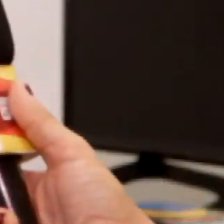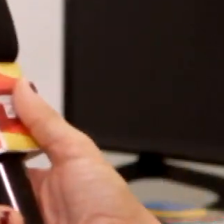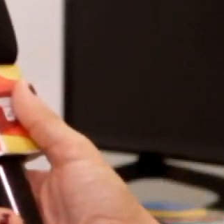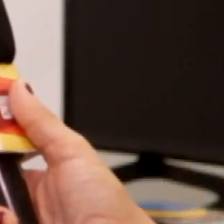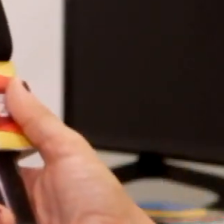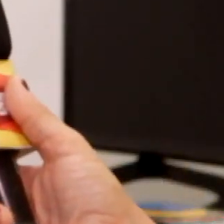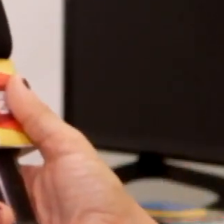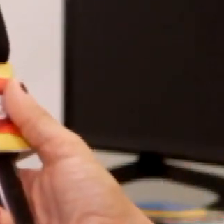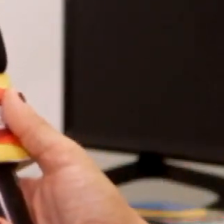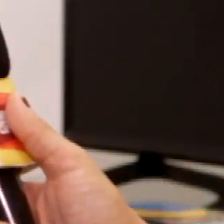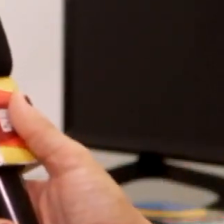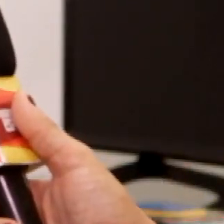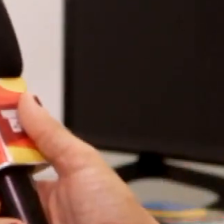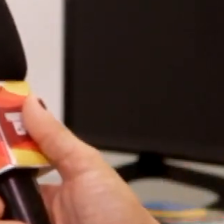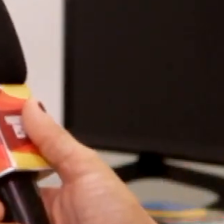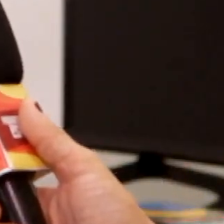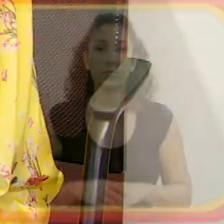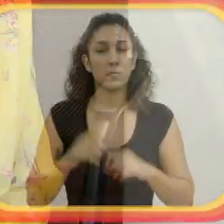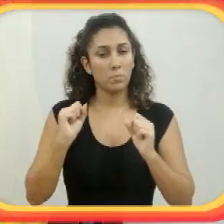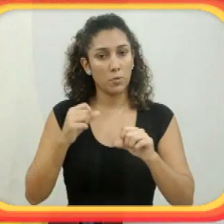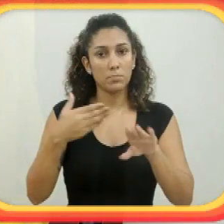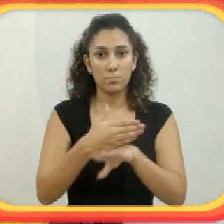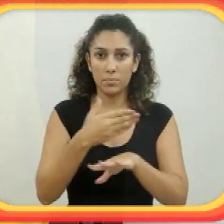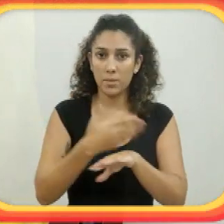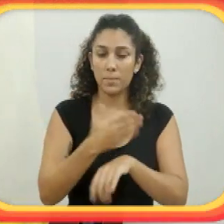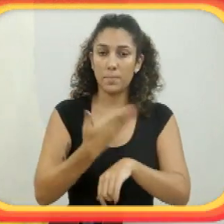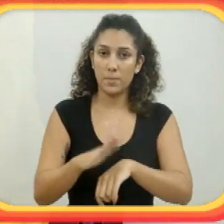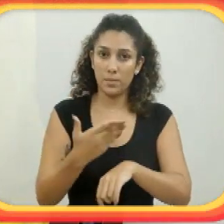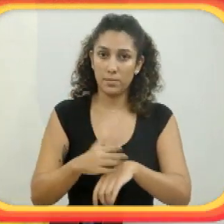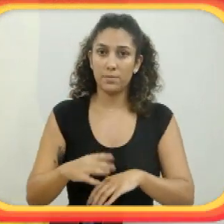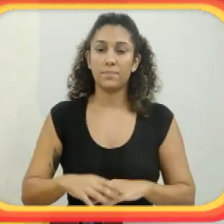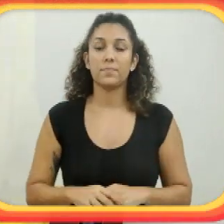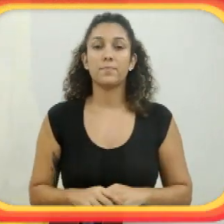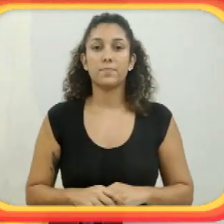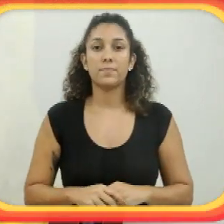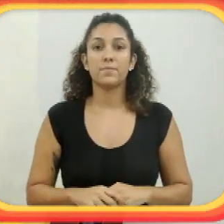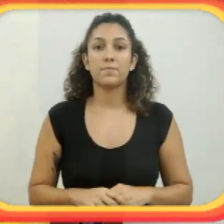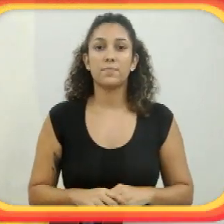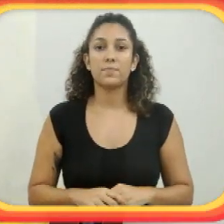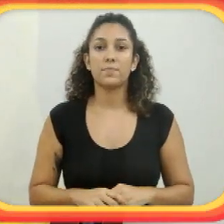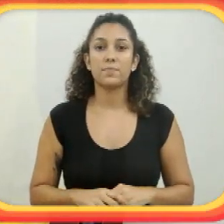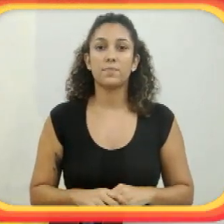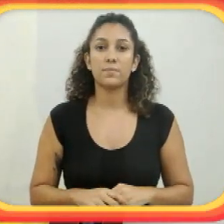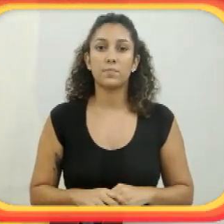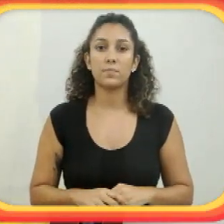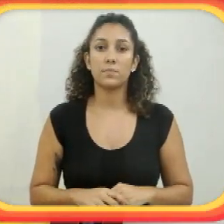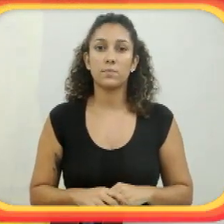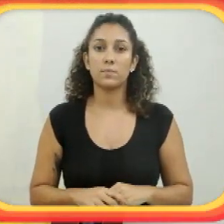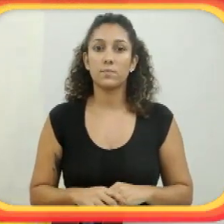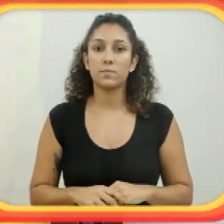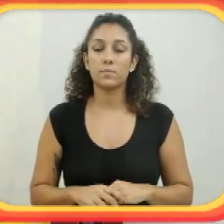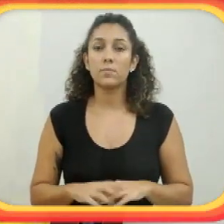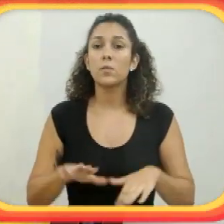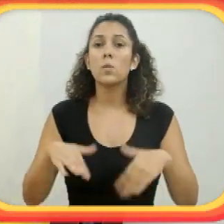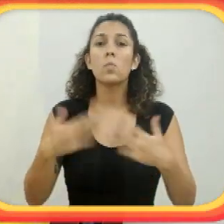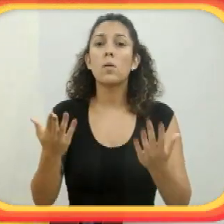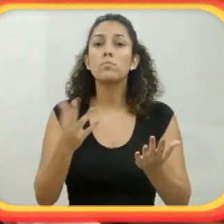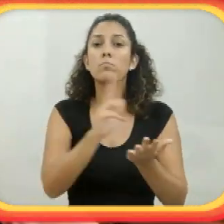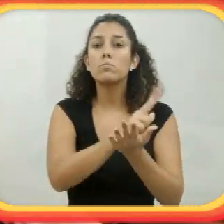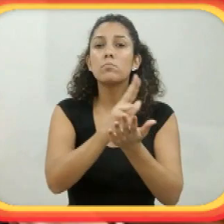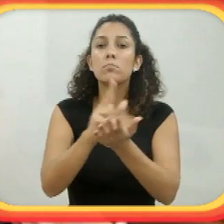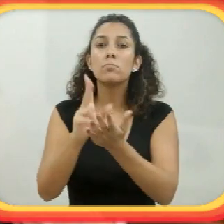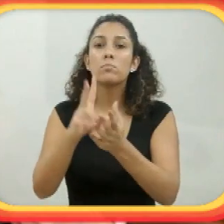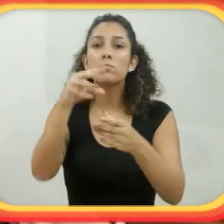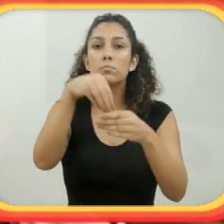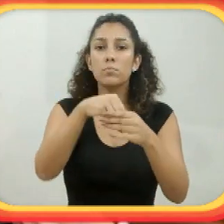tipo de deficiência poderem praticar. O que são as classes dentro do esporte paralímpico? Olha, Fernanda,